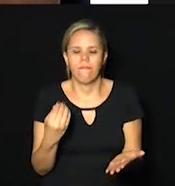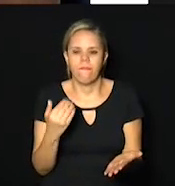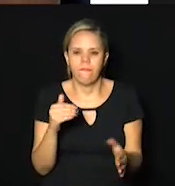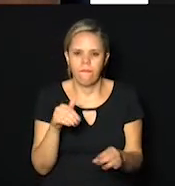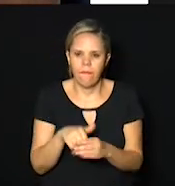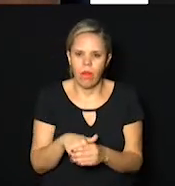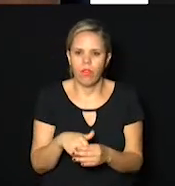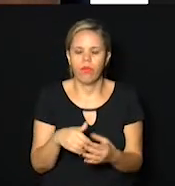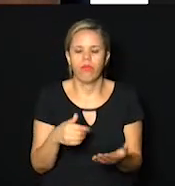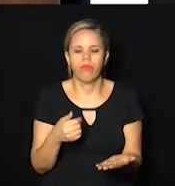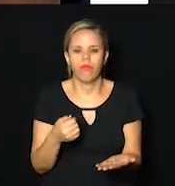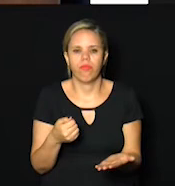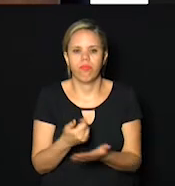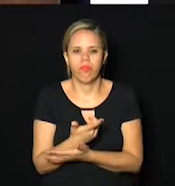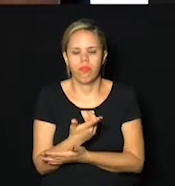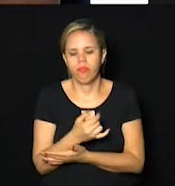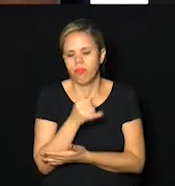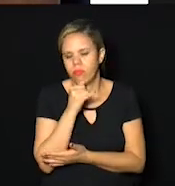quando alguém compra voto